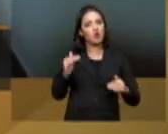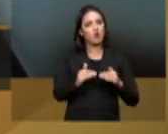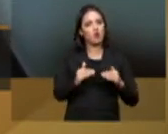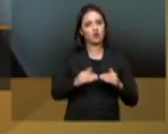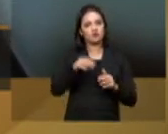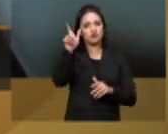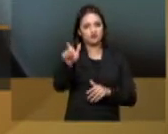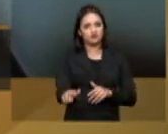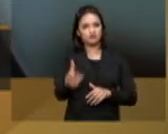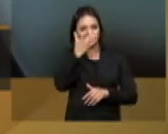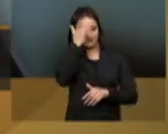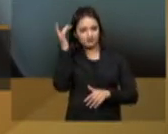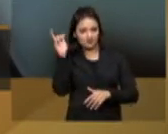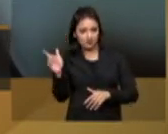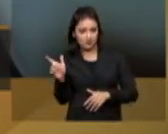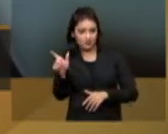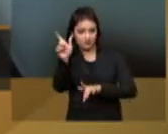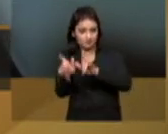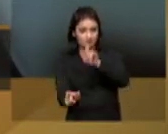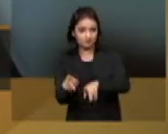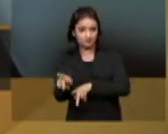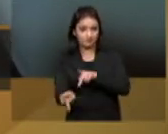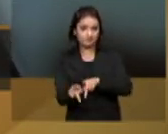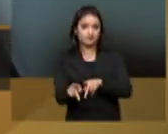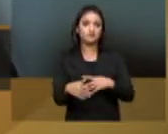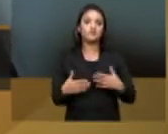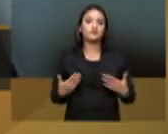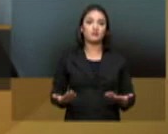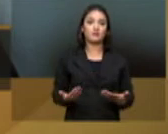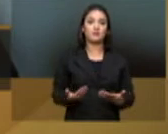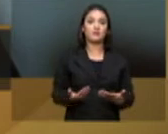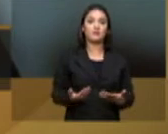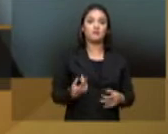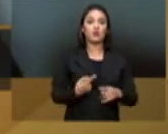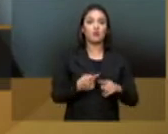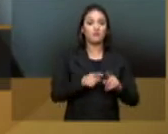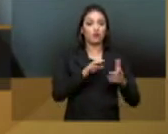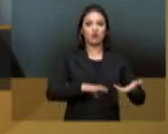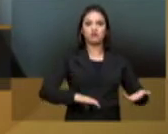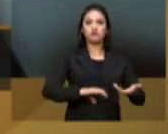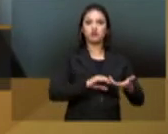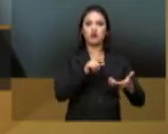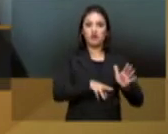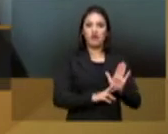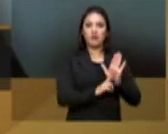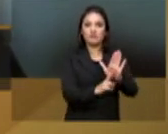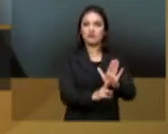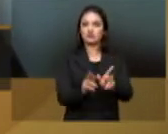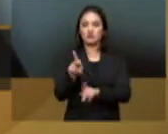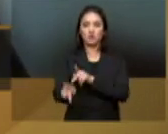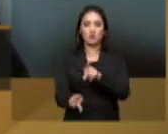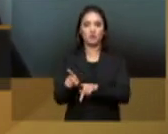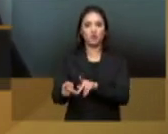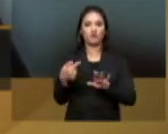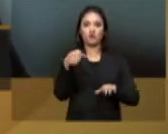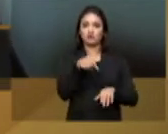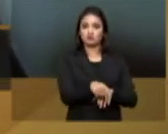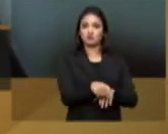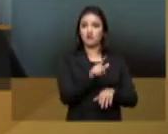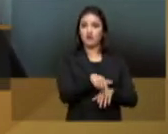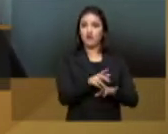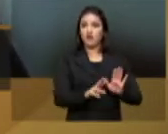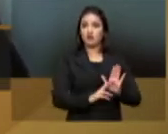contribuinte. Princípio do quê? Já que são representantes de todos nós, o princípio da